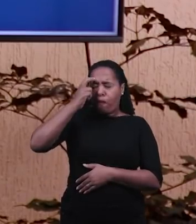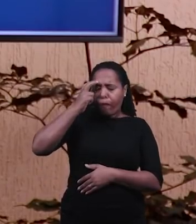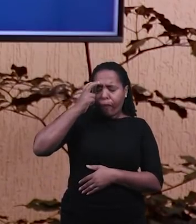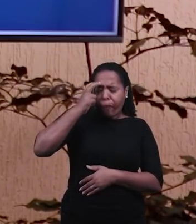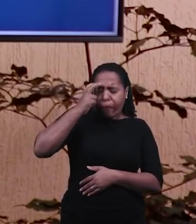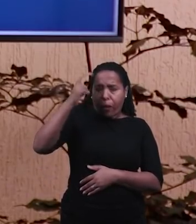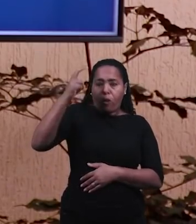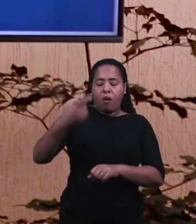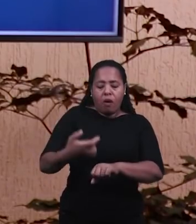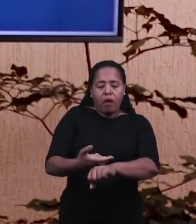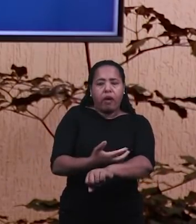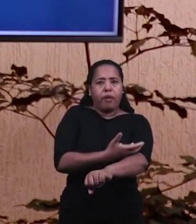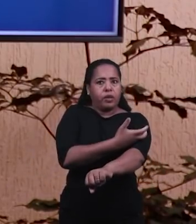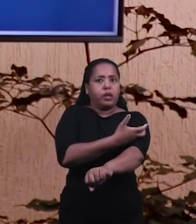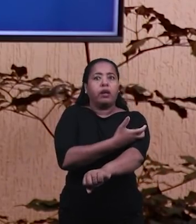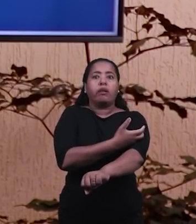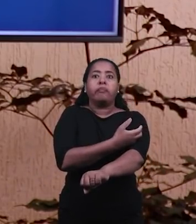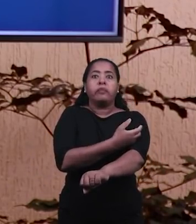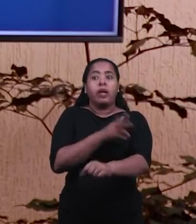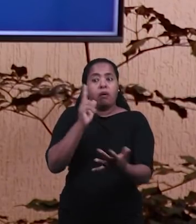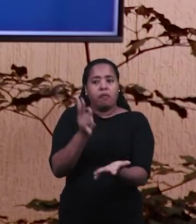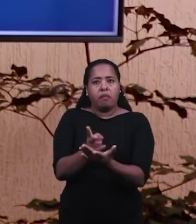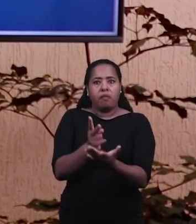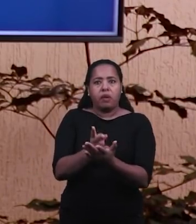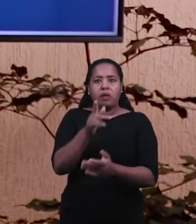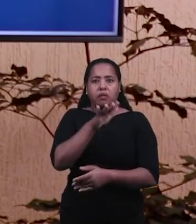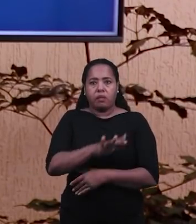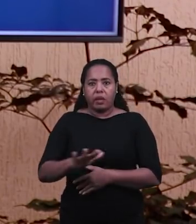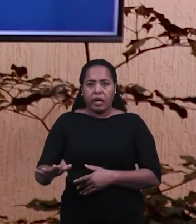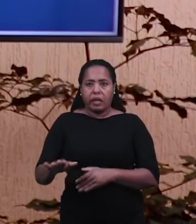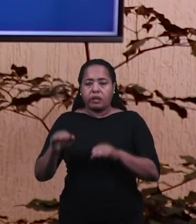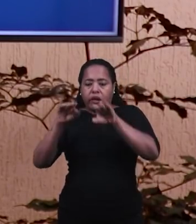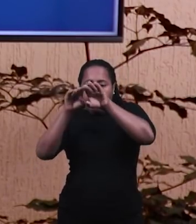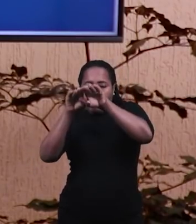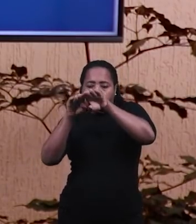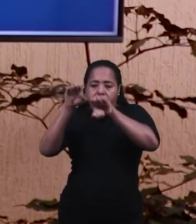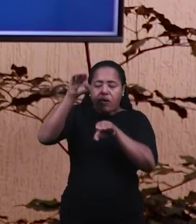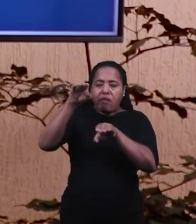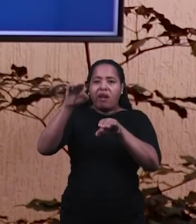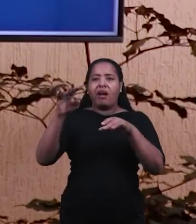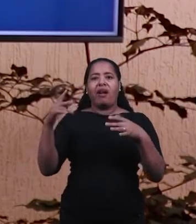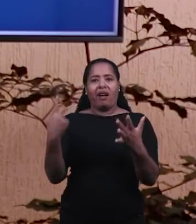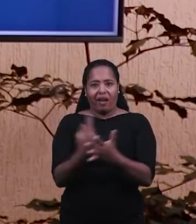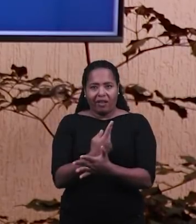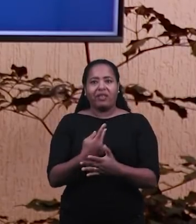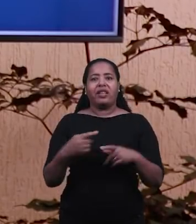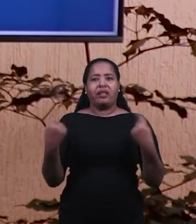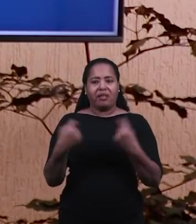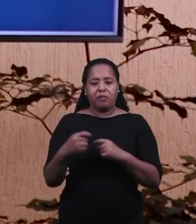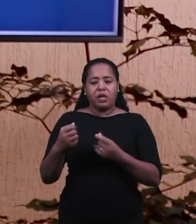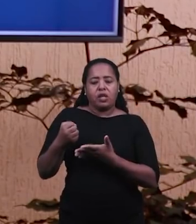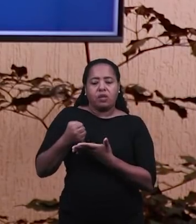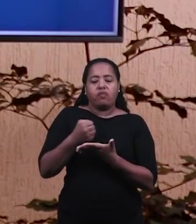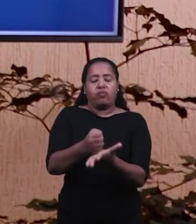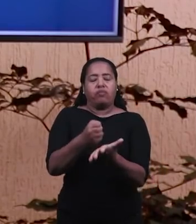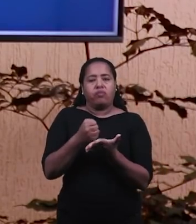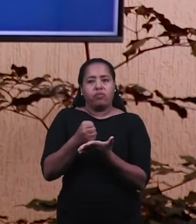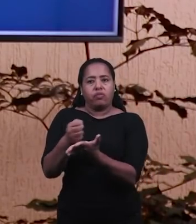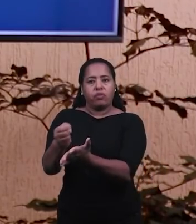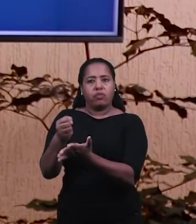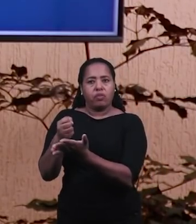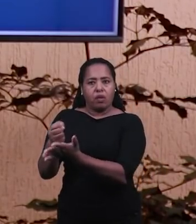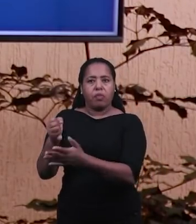inteligência emocional. Mesmo essa criança, esse desnível acontece e ela precisa do nosso apoio